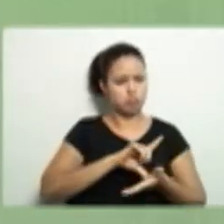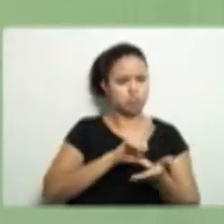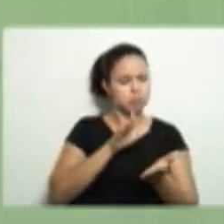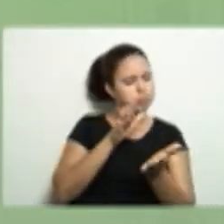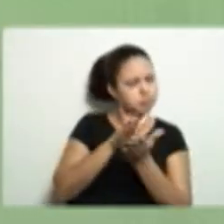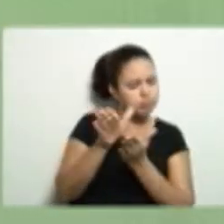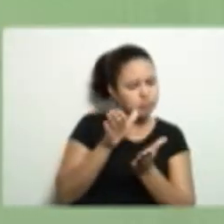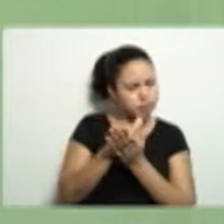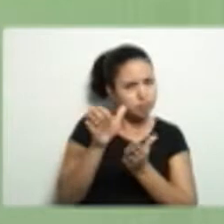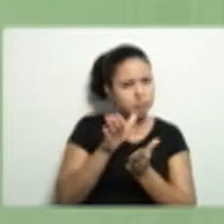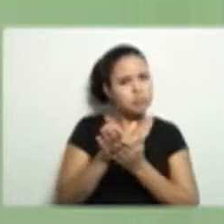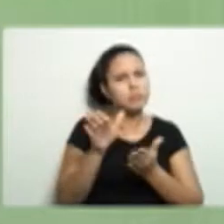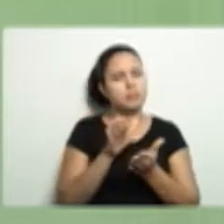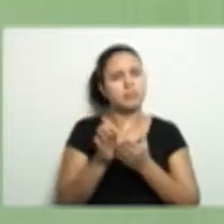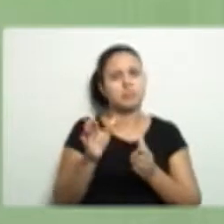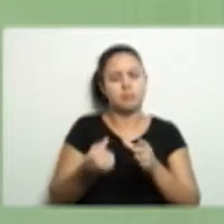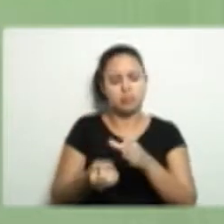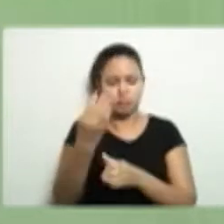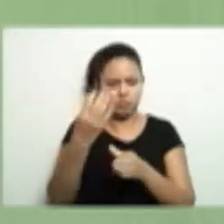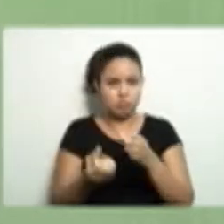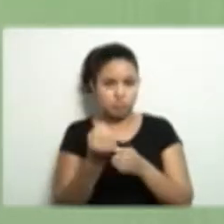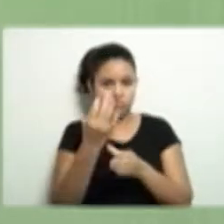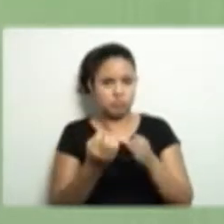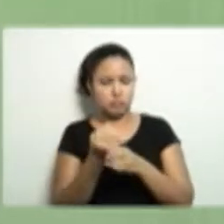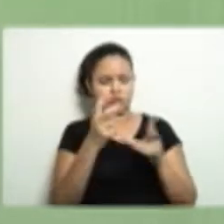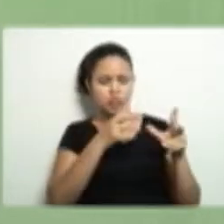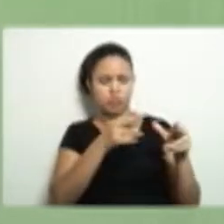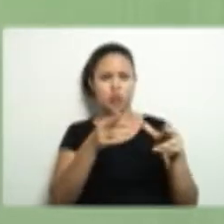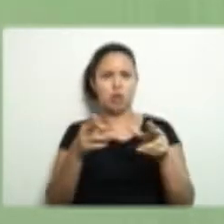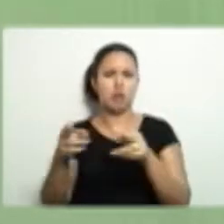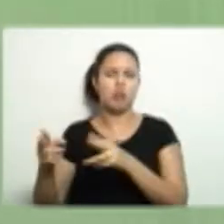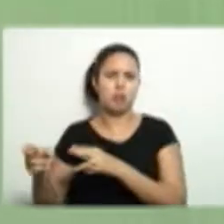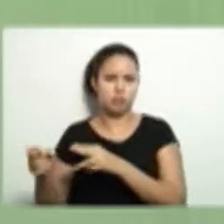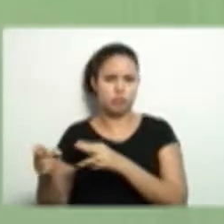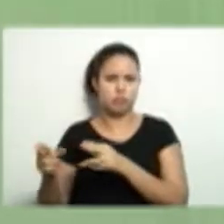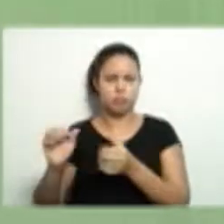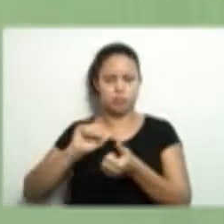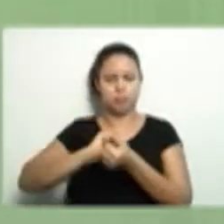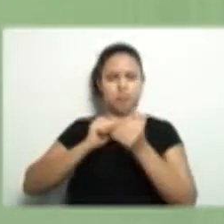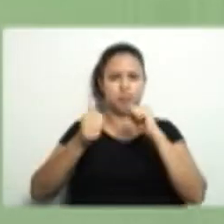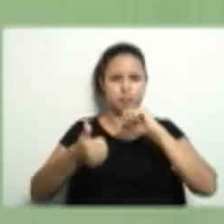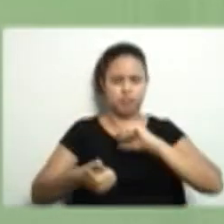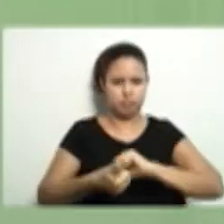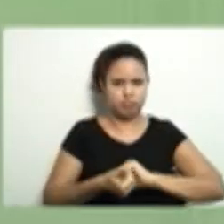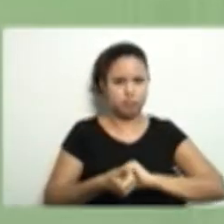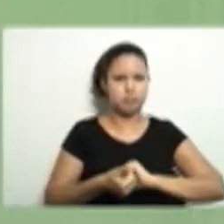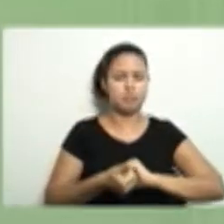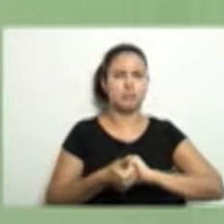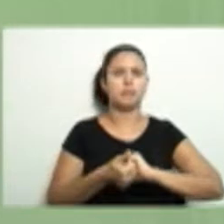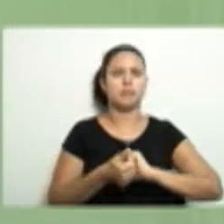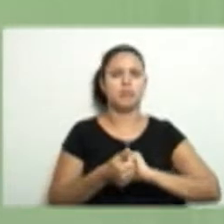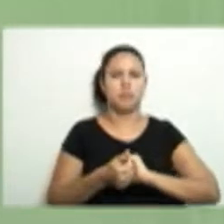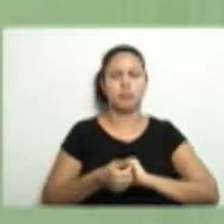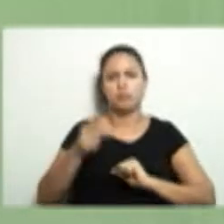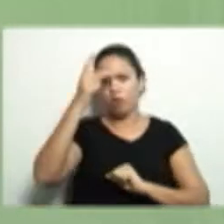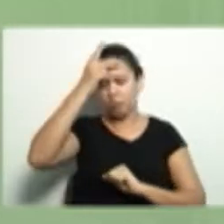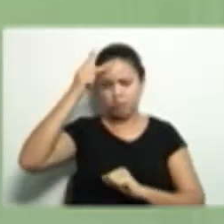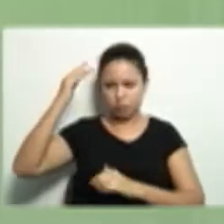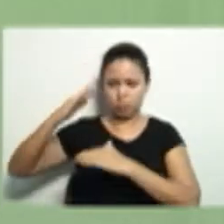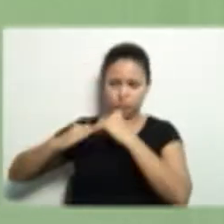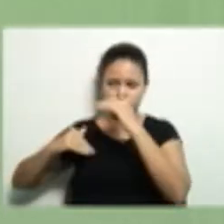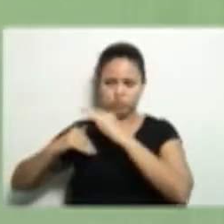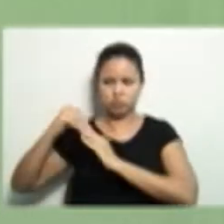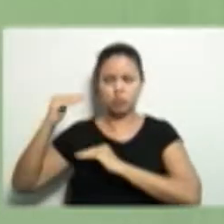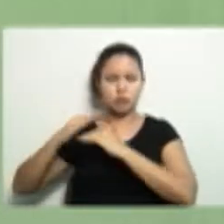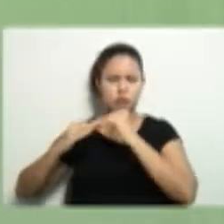o uso de equipamento diferenciado e sua própria necessidade de adaptação exige uma mão de obra especializada, devido